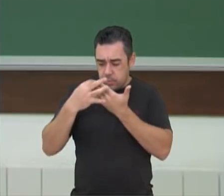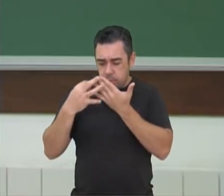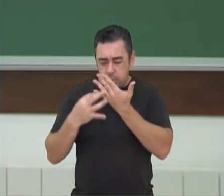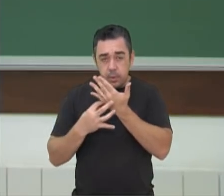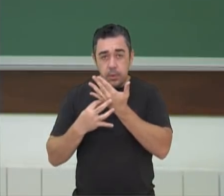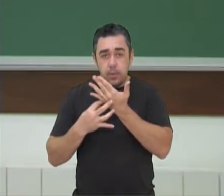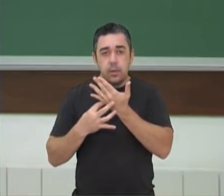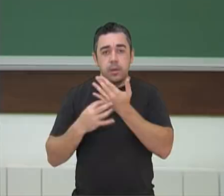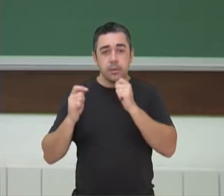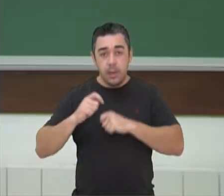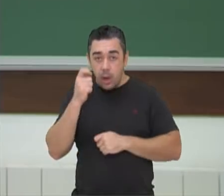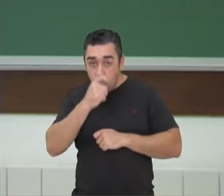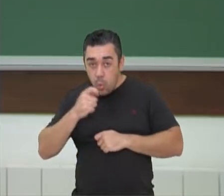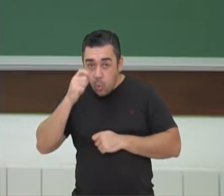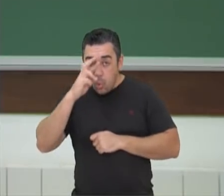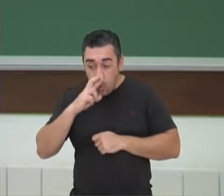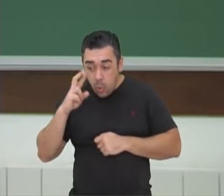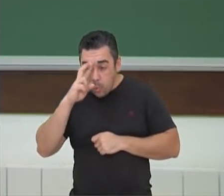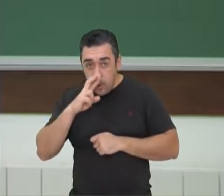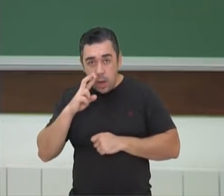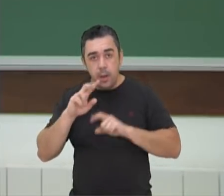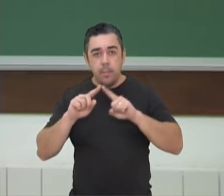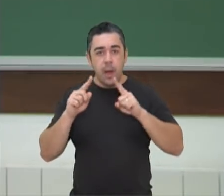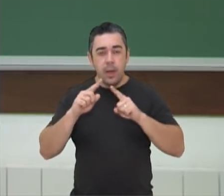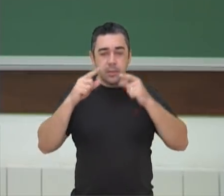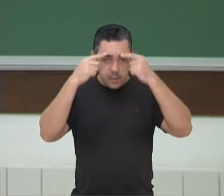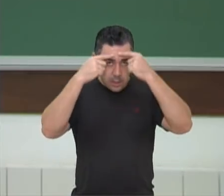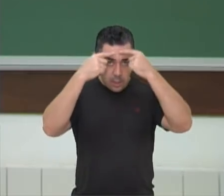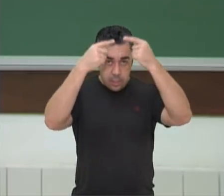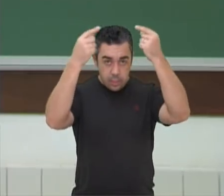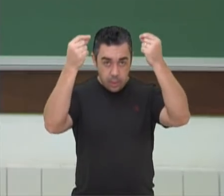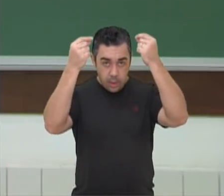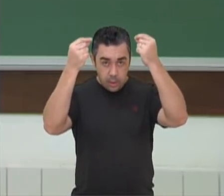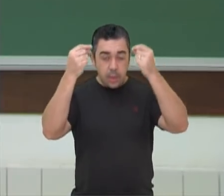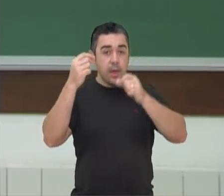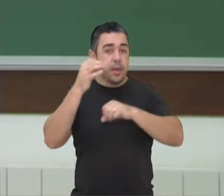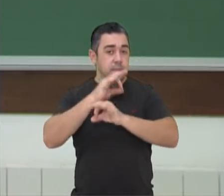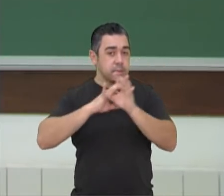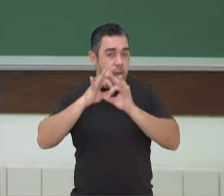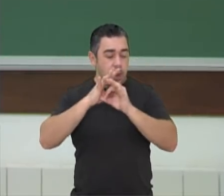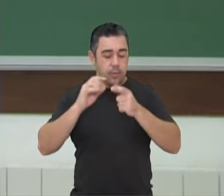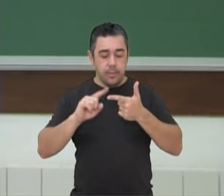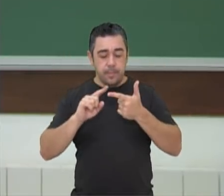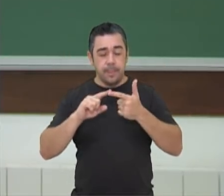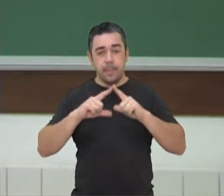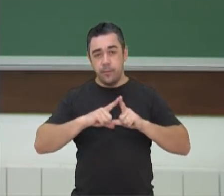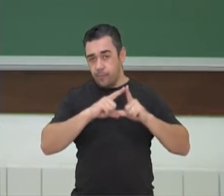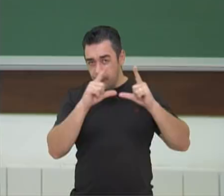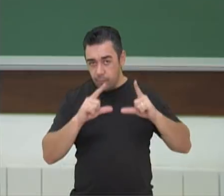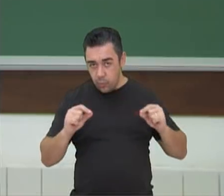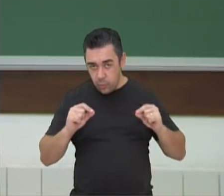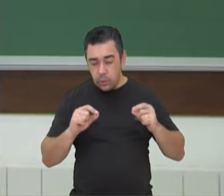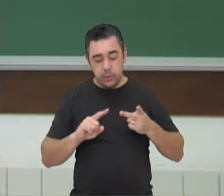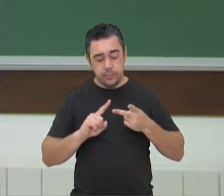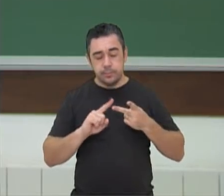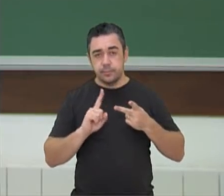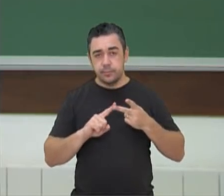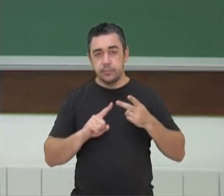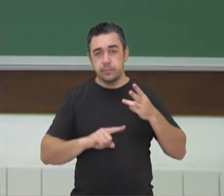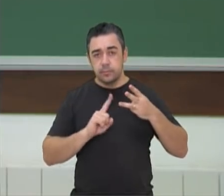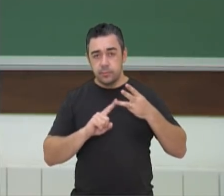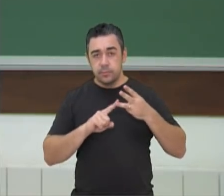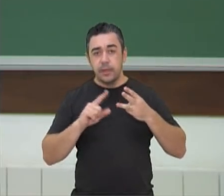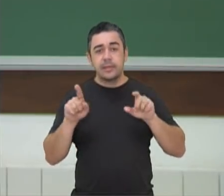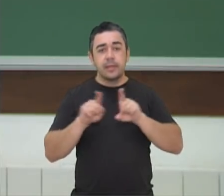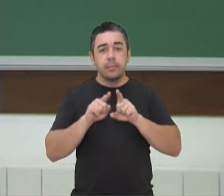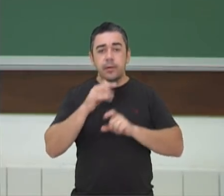Mas a célula que forma a antena, a célula que forma a folha, a célula que forma a pétala,